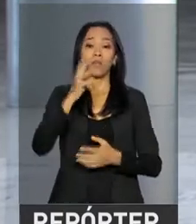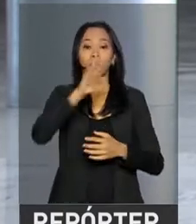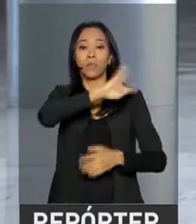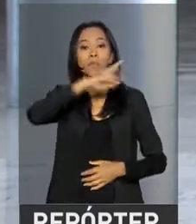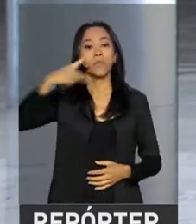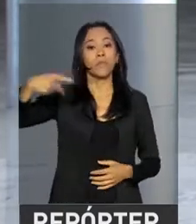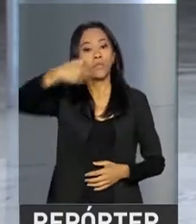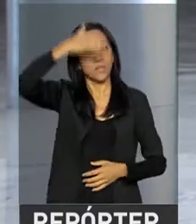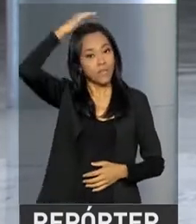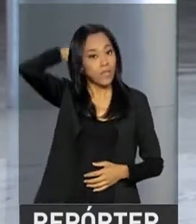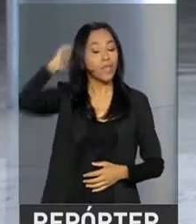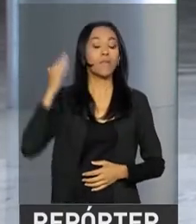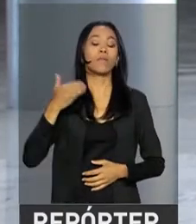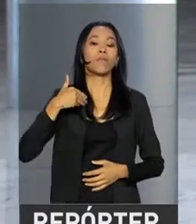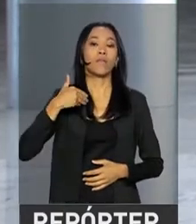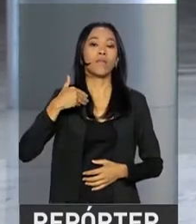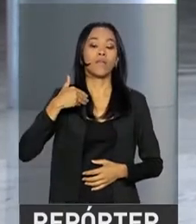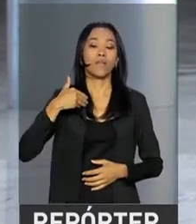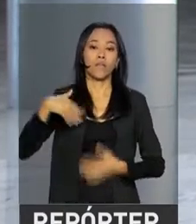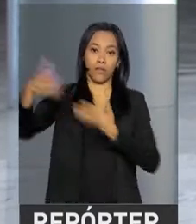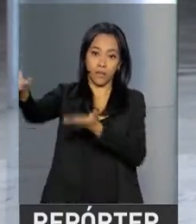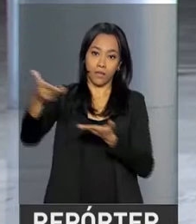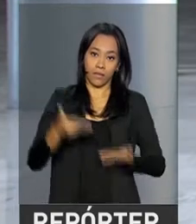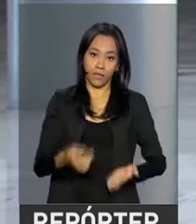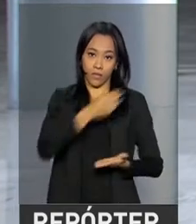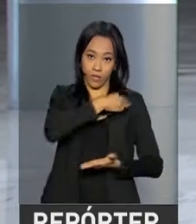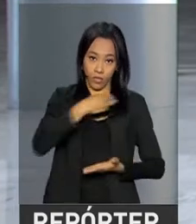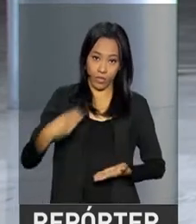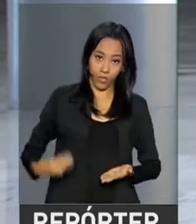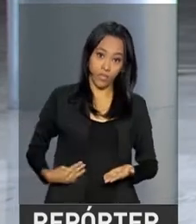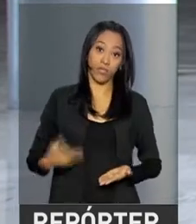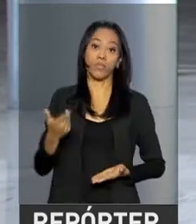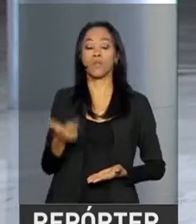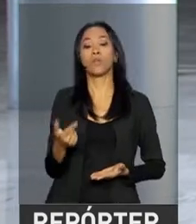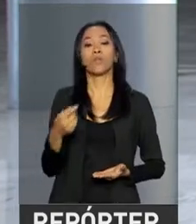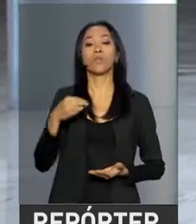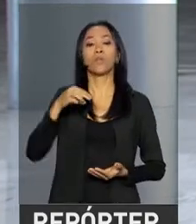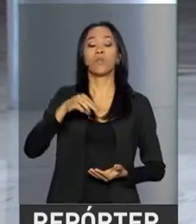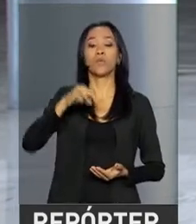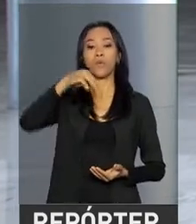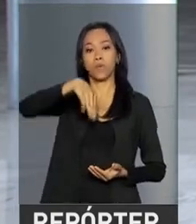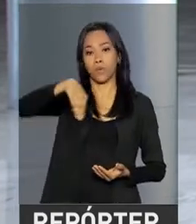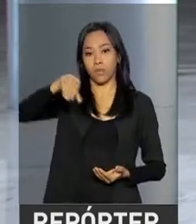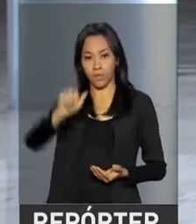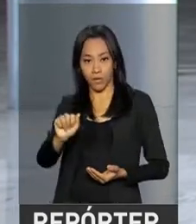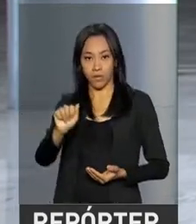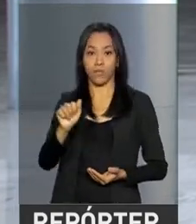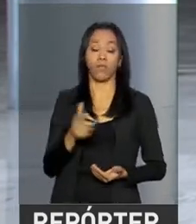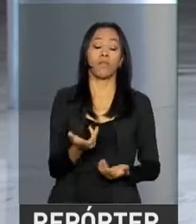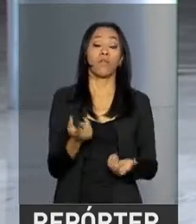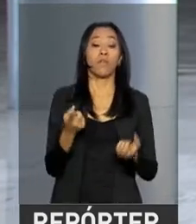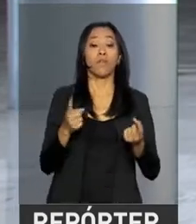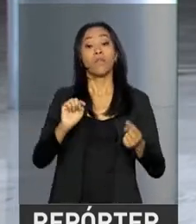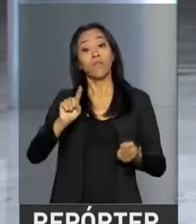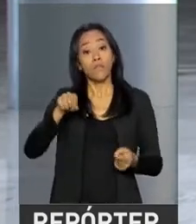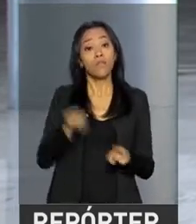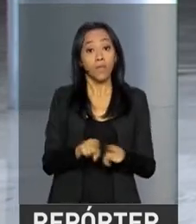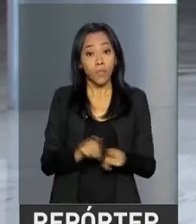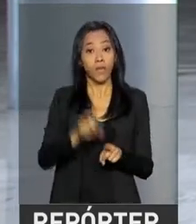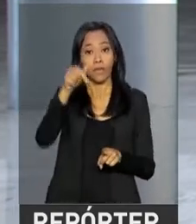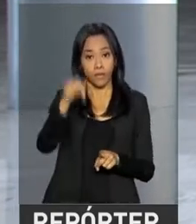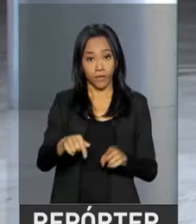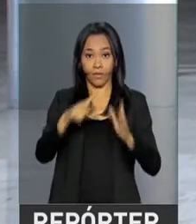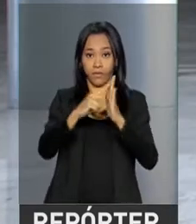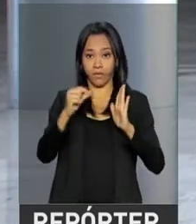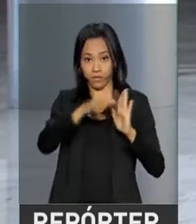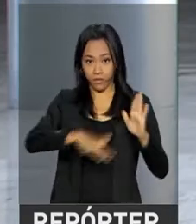recebe o ministro é do meio ambiente josé sarney filho e termina sua agenda a recebendo aqui também no palácio do